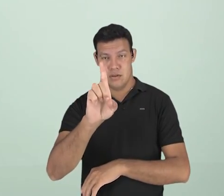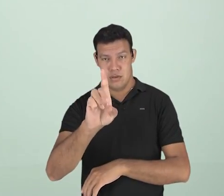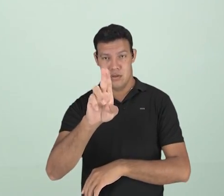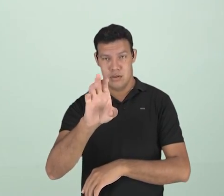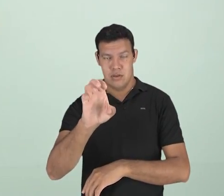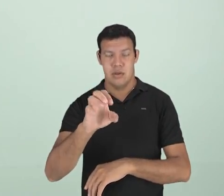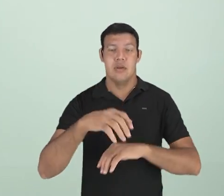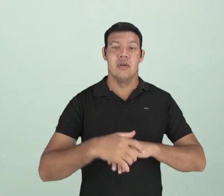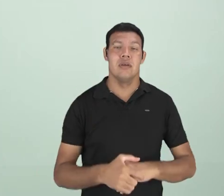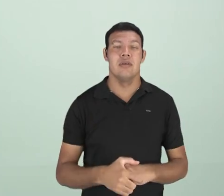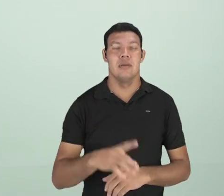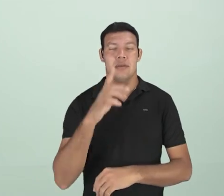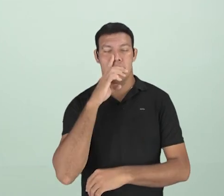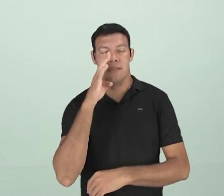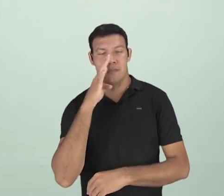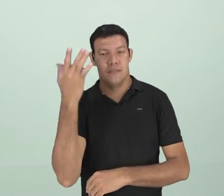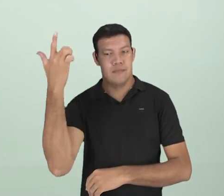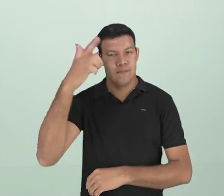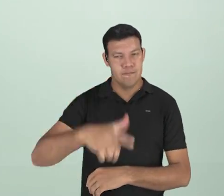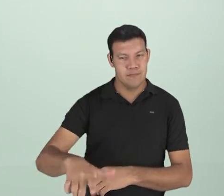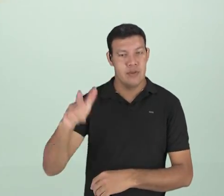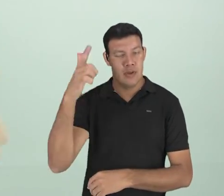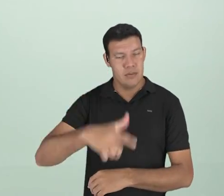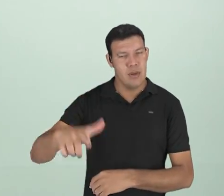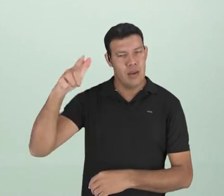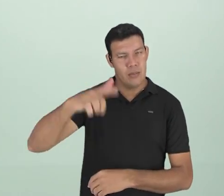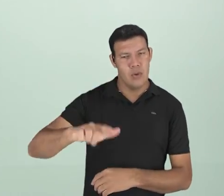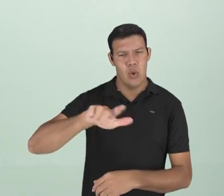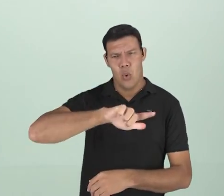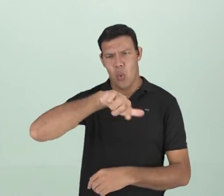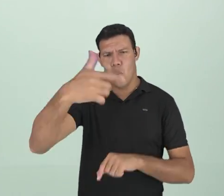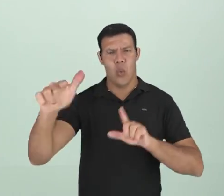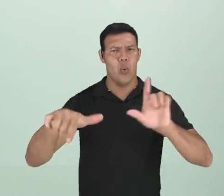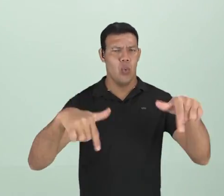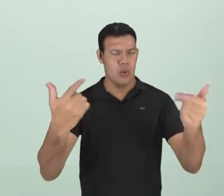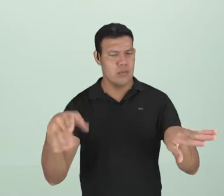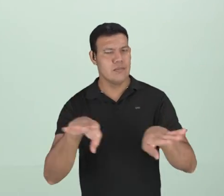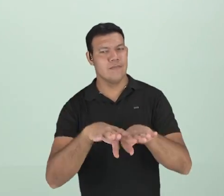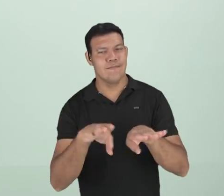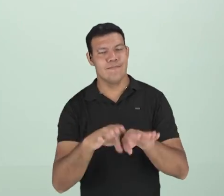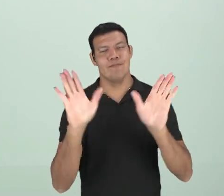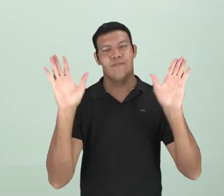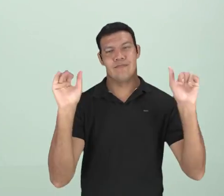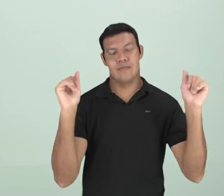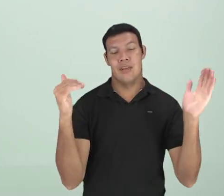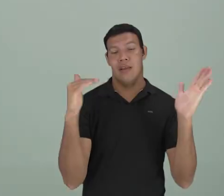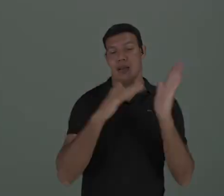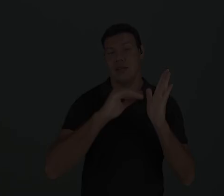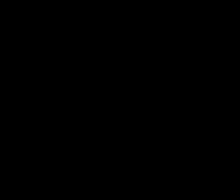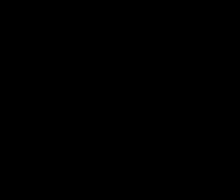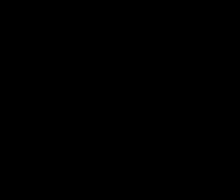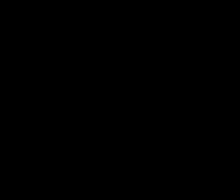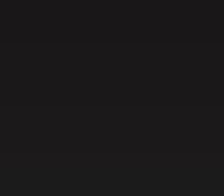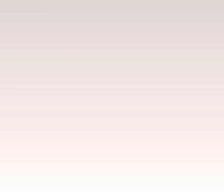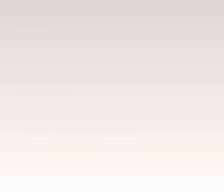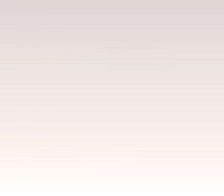Acre. Você vai poder ver, revisitar esses vídeos e outros. No mais, tchau, tchau e até logo.